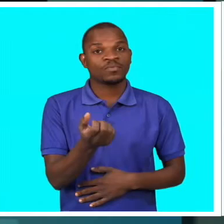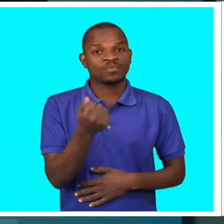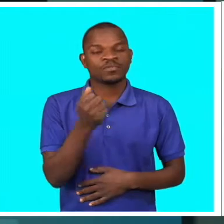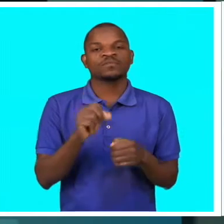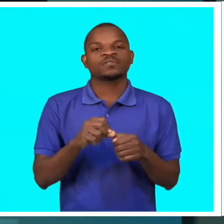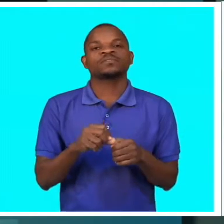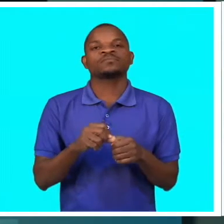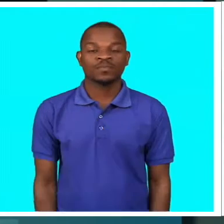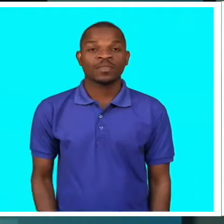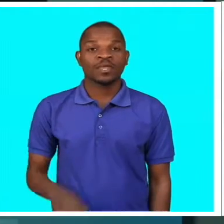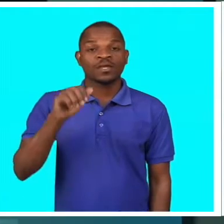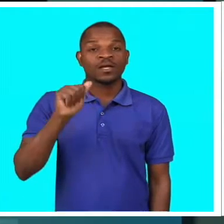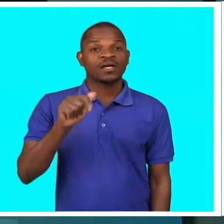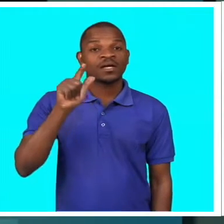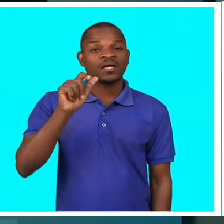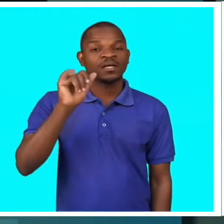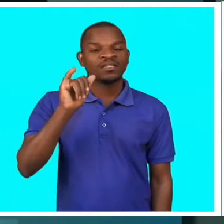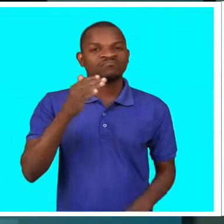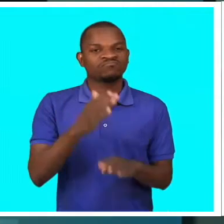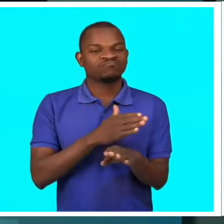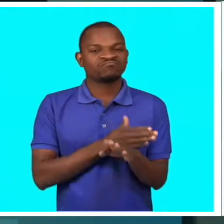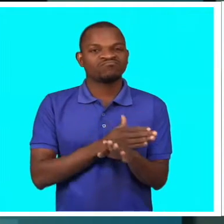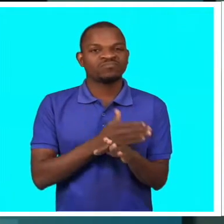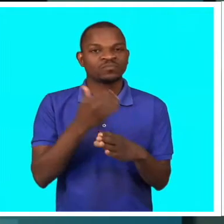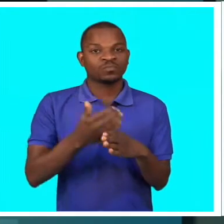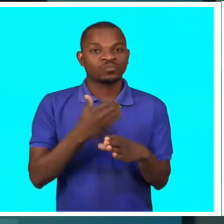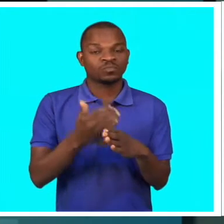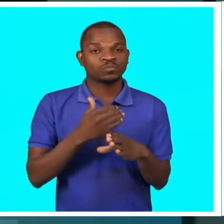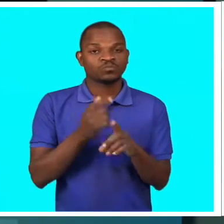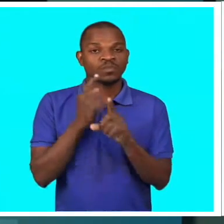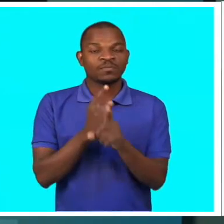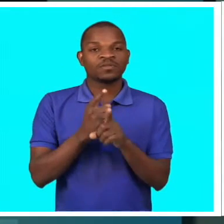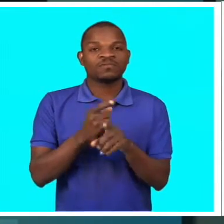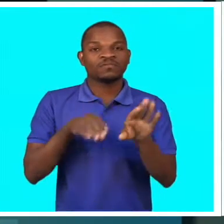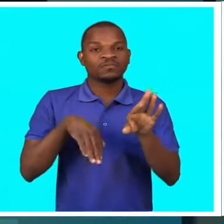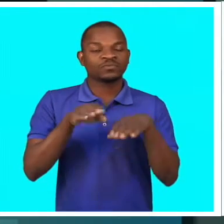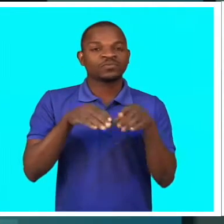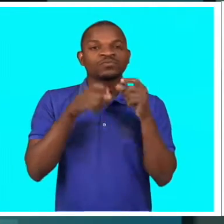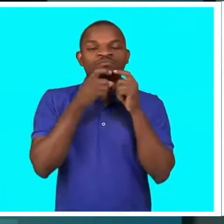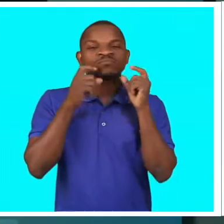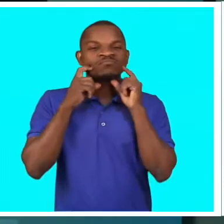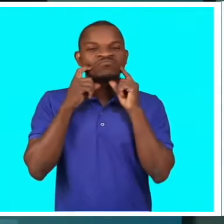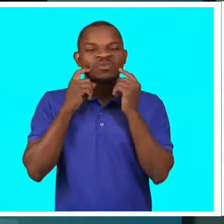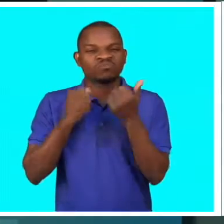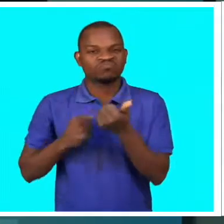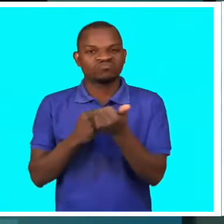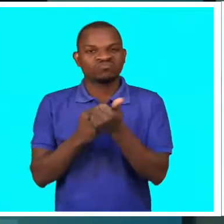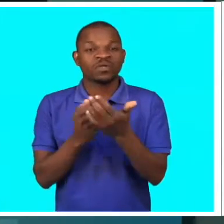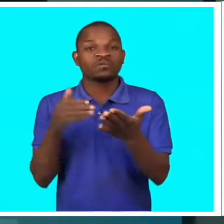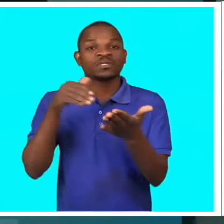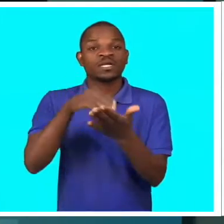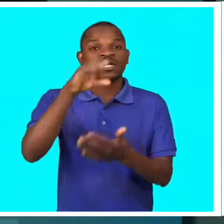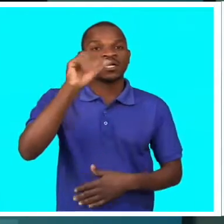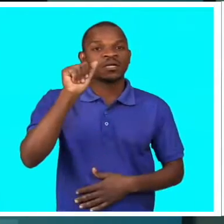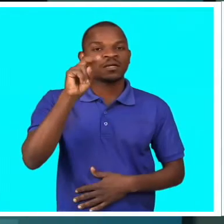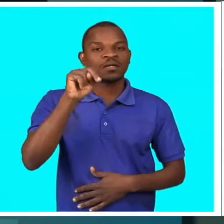nesses aspectos. Como jogador, Alia San ajudou a Seleção Nacional de Moçambique a chegar ao CAN de